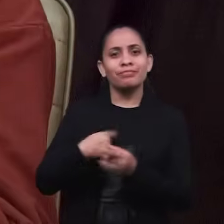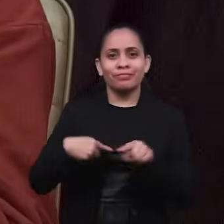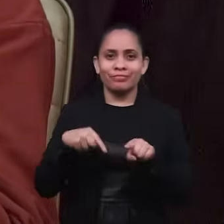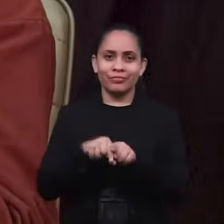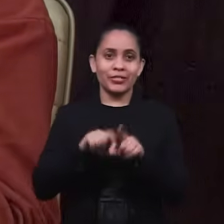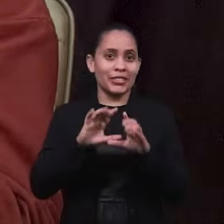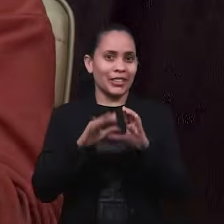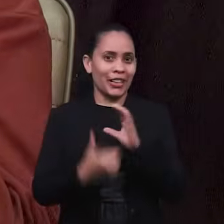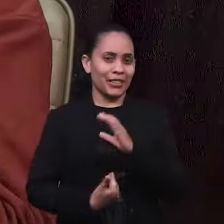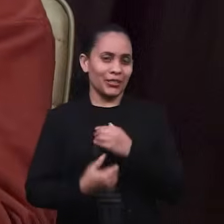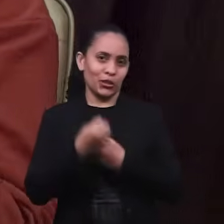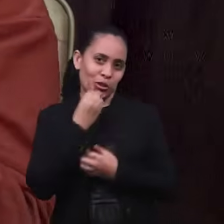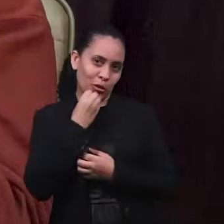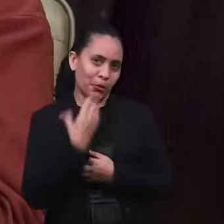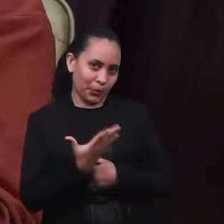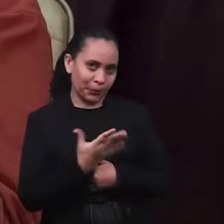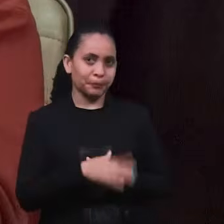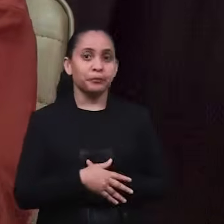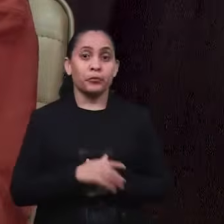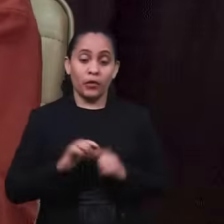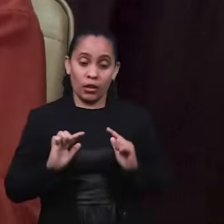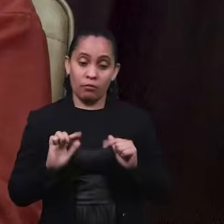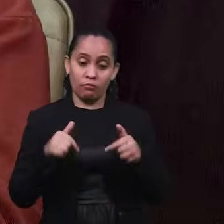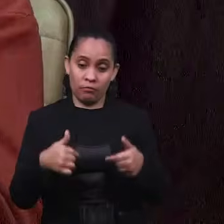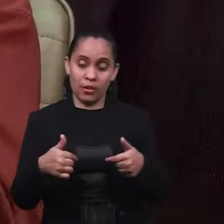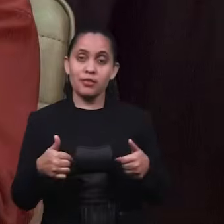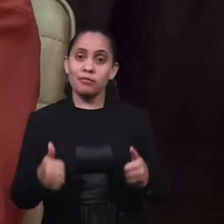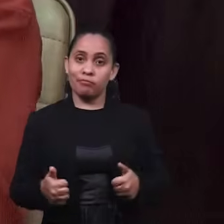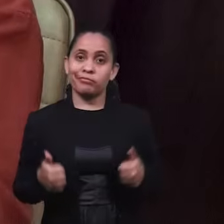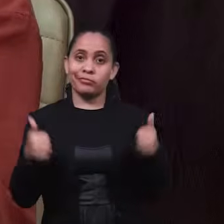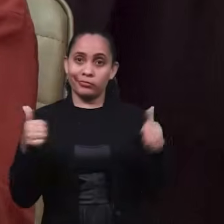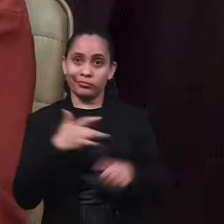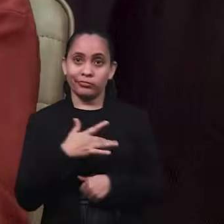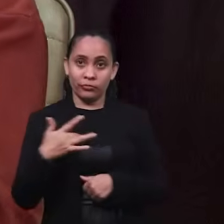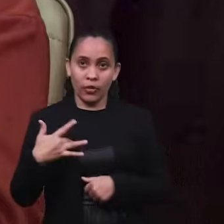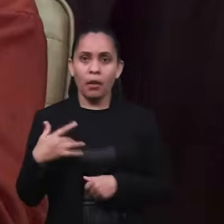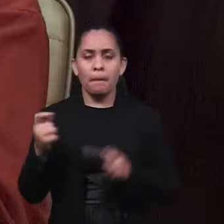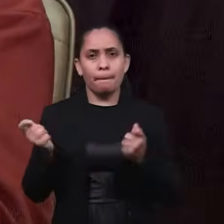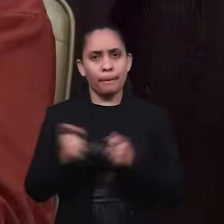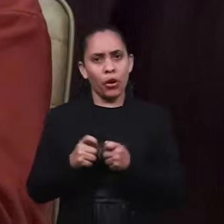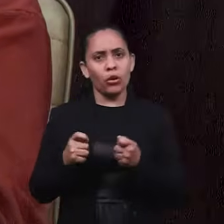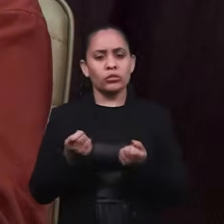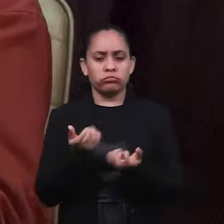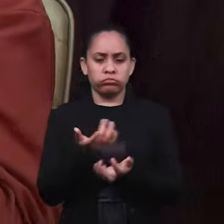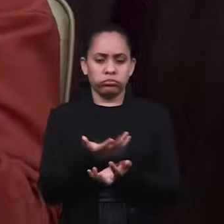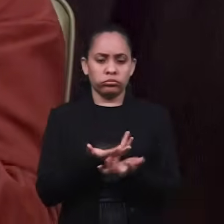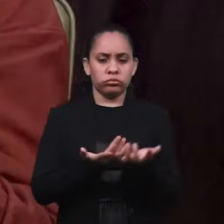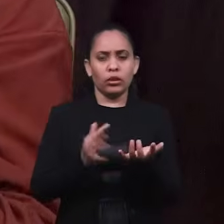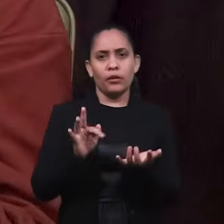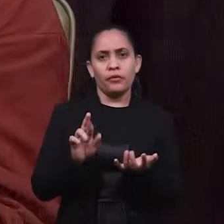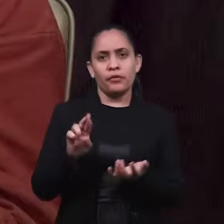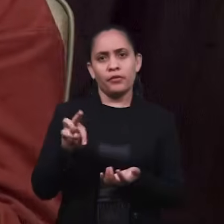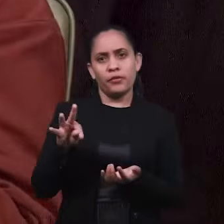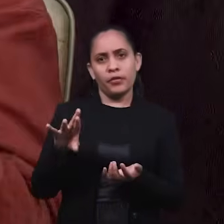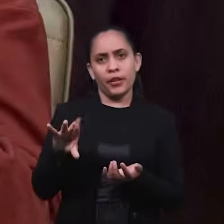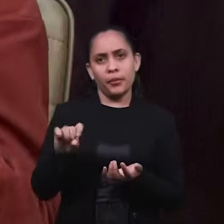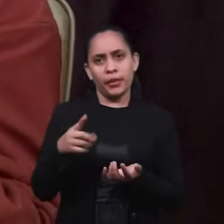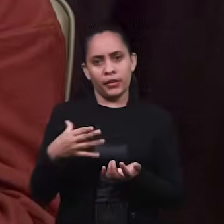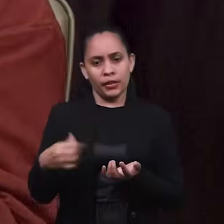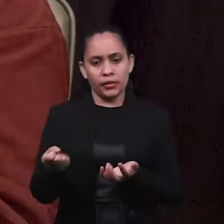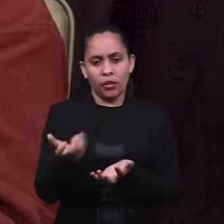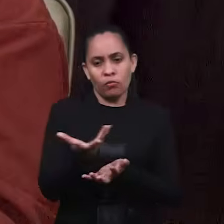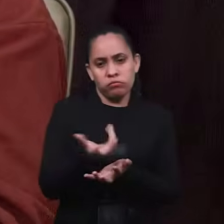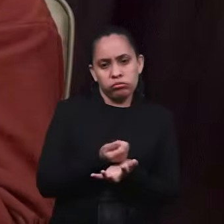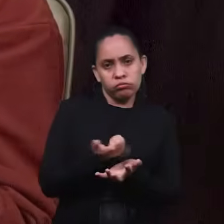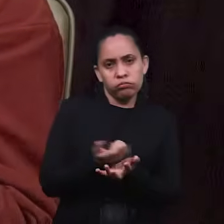benefícios. Lógico, passando por toda uma fermentação, uma quebra, né? Levando aí a esse açúcar. Por isso que eu falei